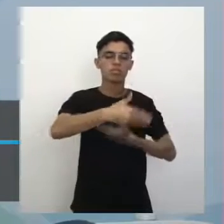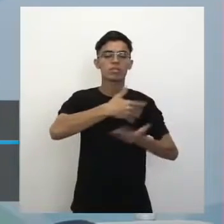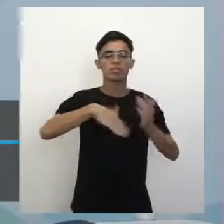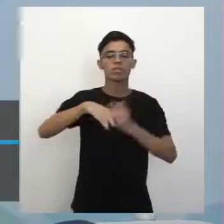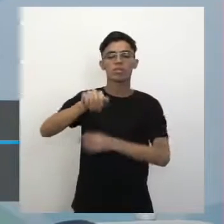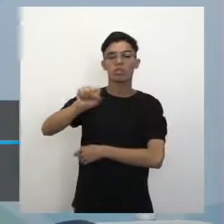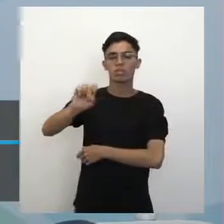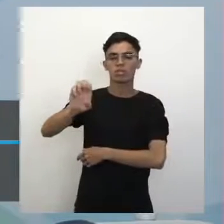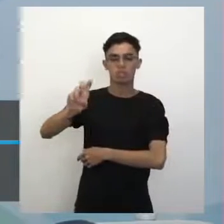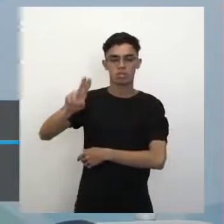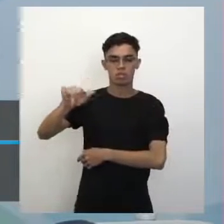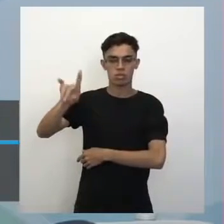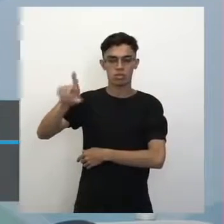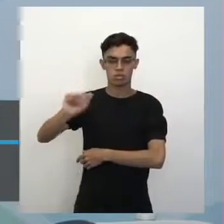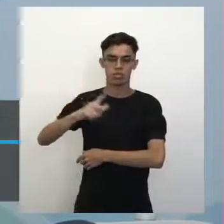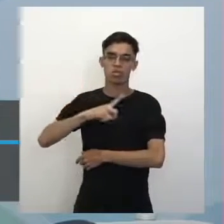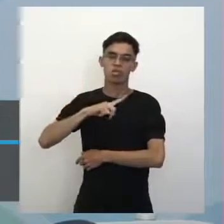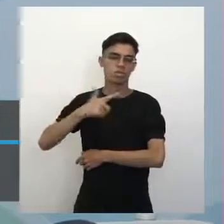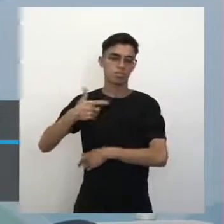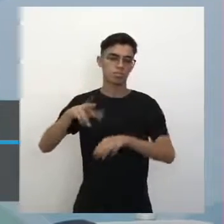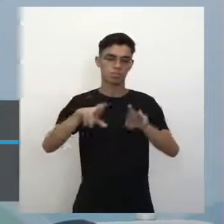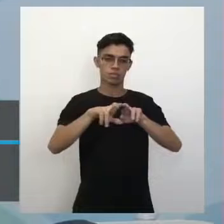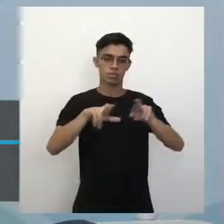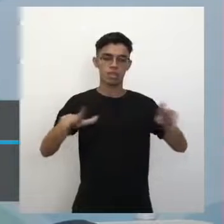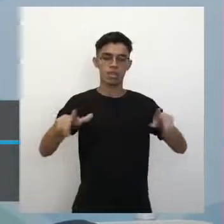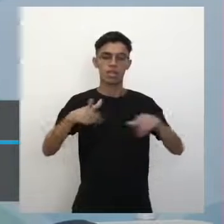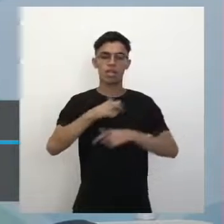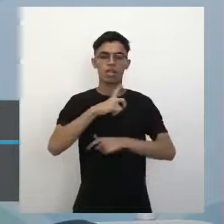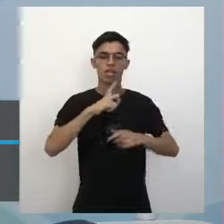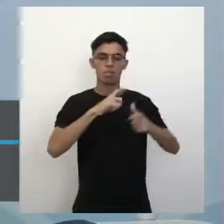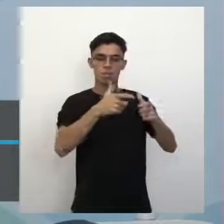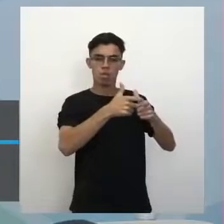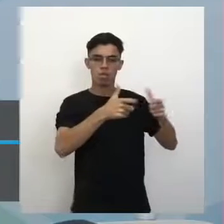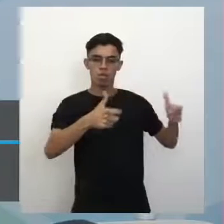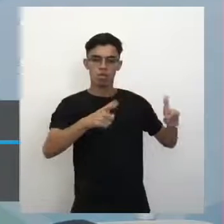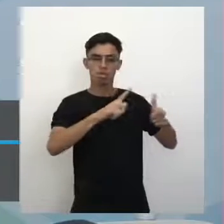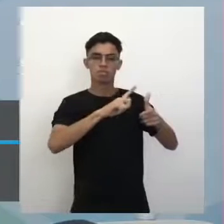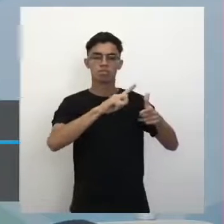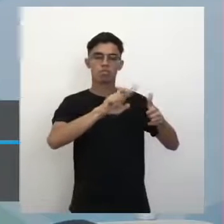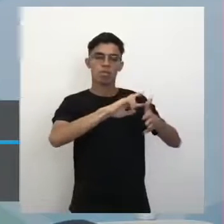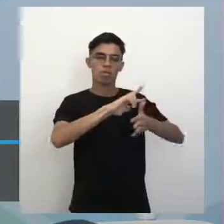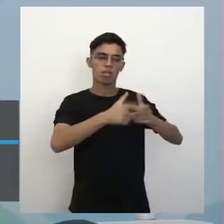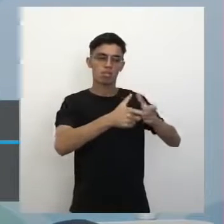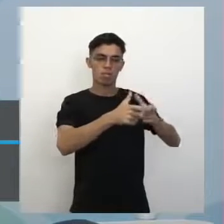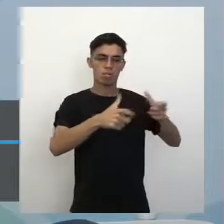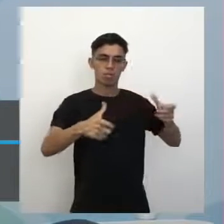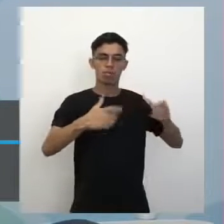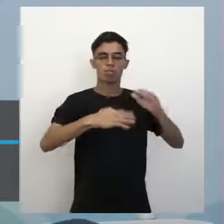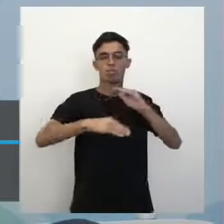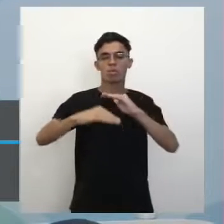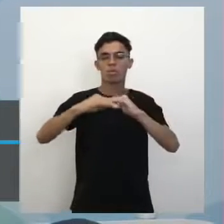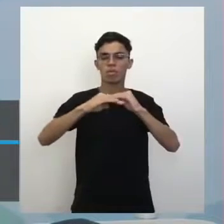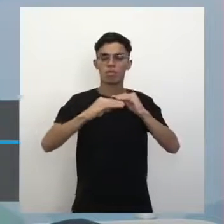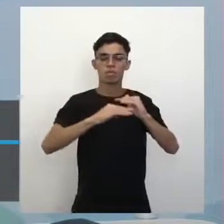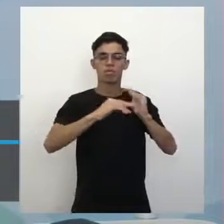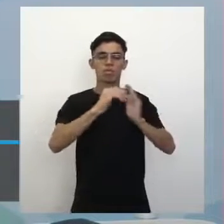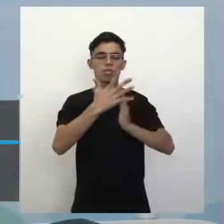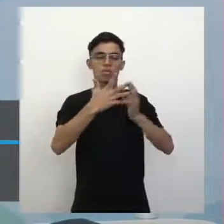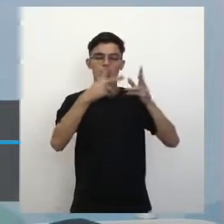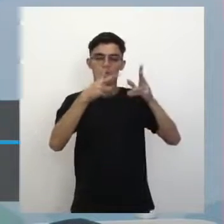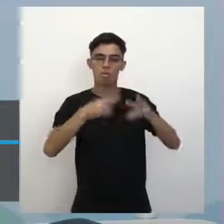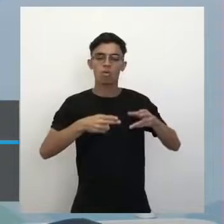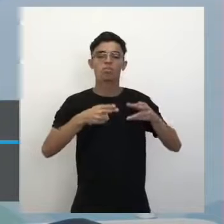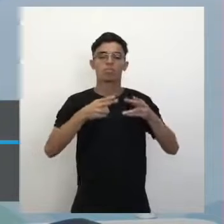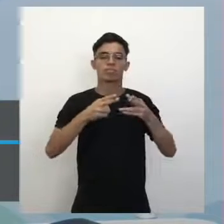assexuada, não. E aí, vários também colocaram exatamente a mesma coisa, apenas com um termo ou outro diferente